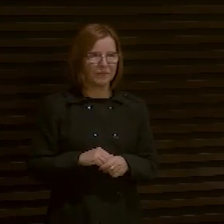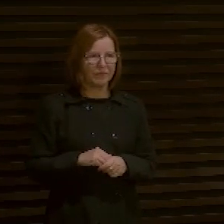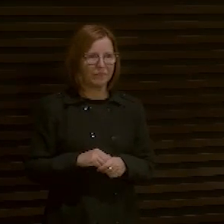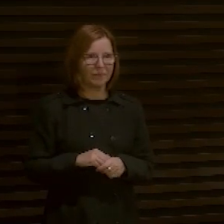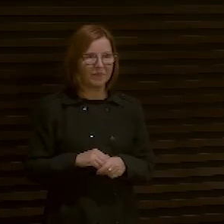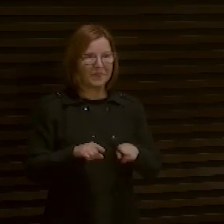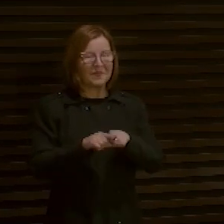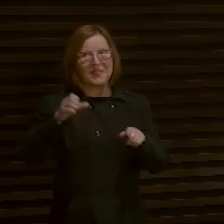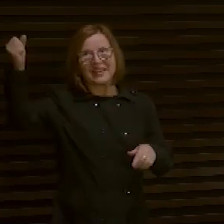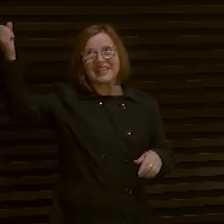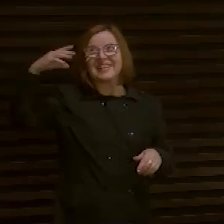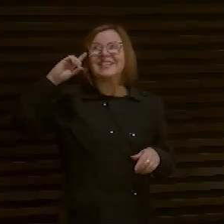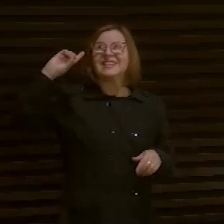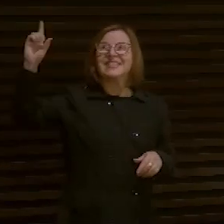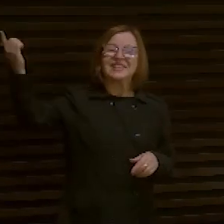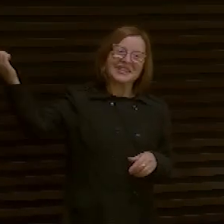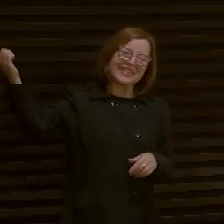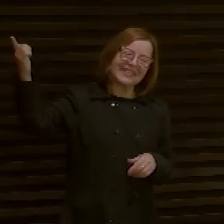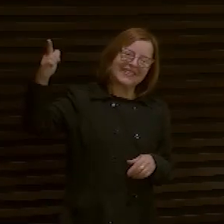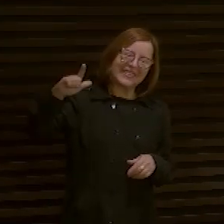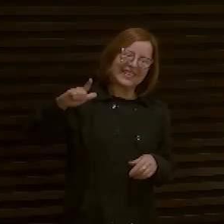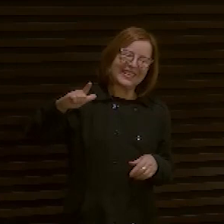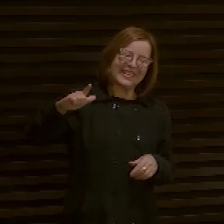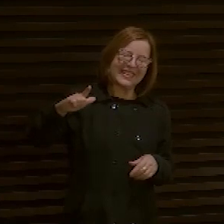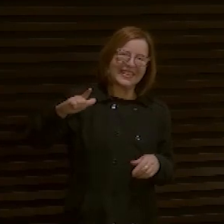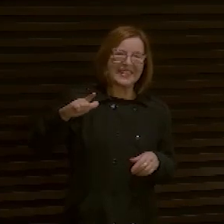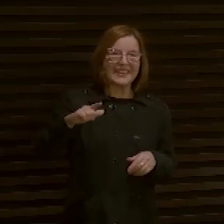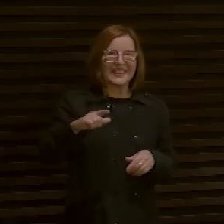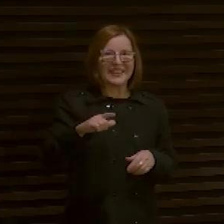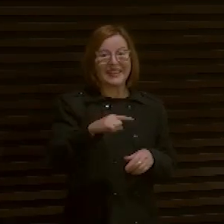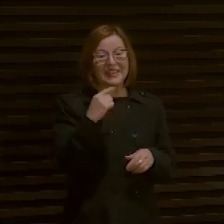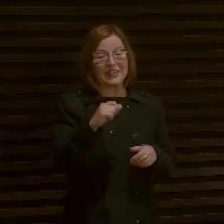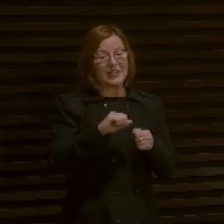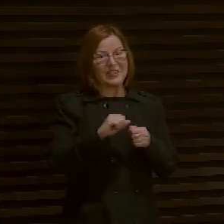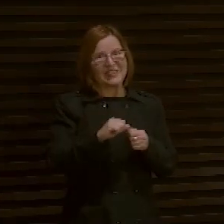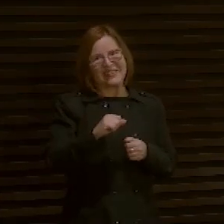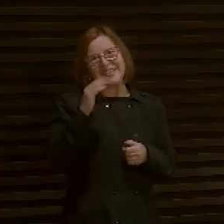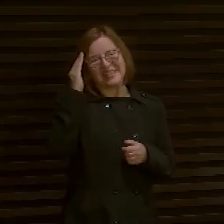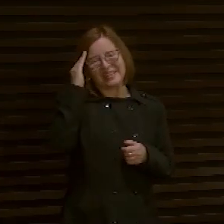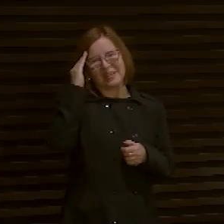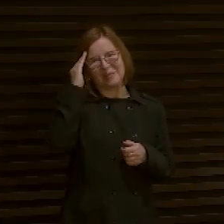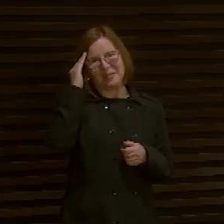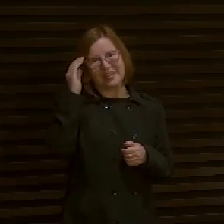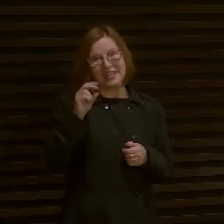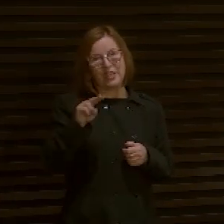Mas a graça de Deus, ela vem e ela nos convence, assim como nós fomos convencidos do nosso pecado um dia,